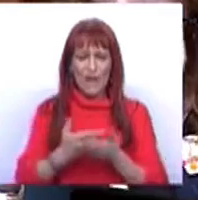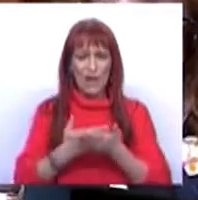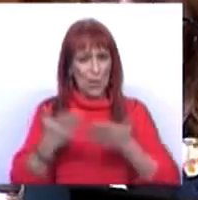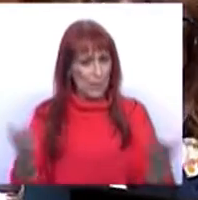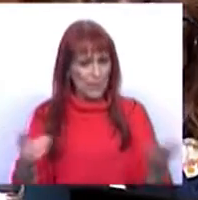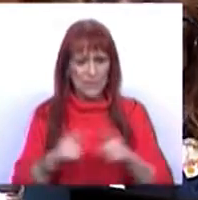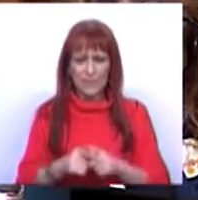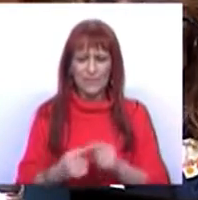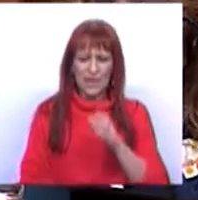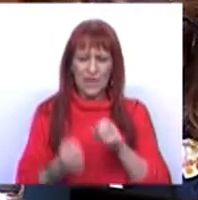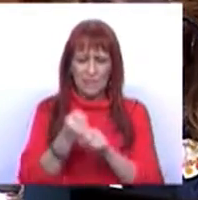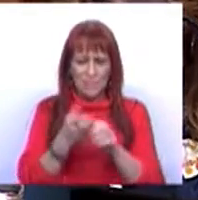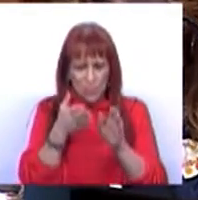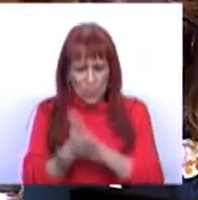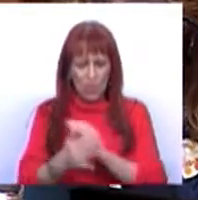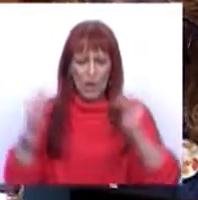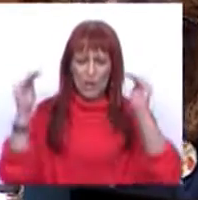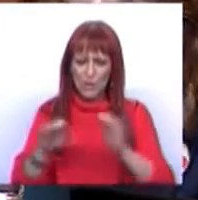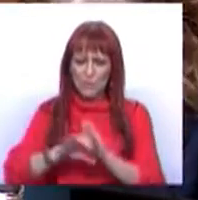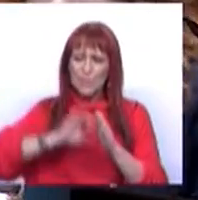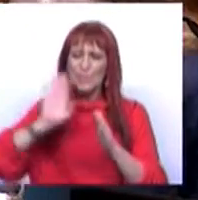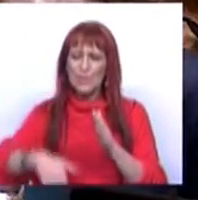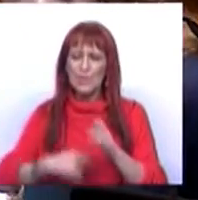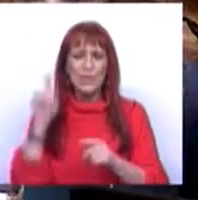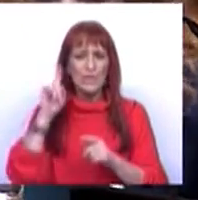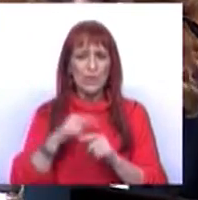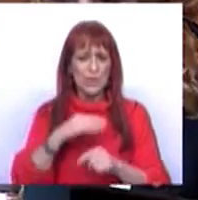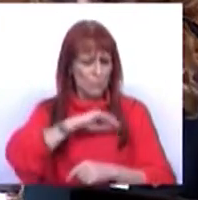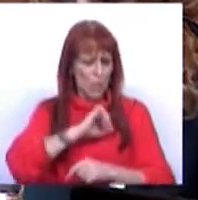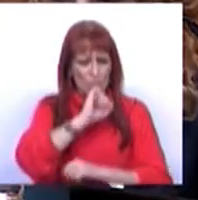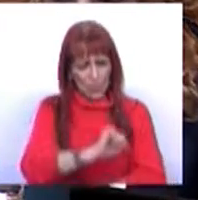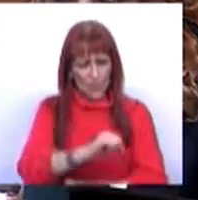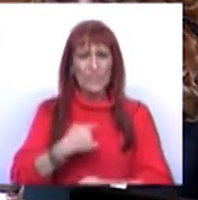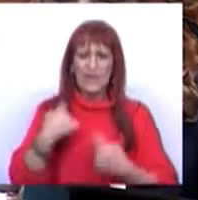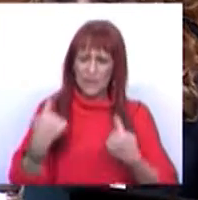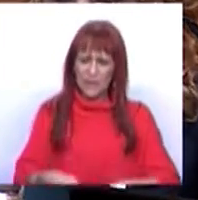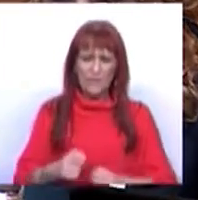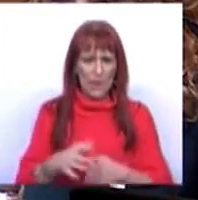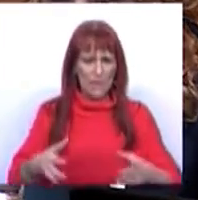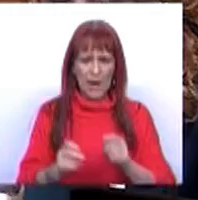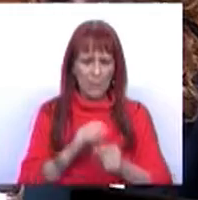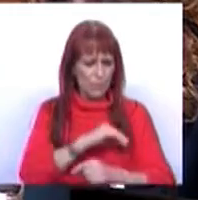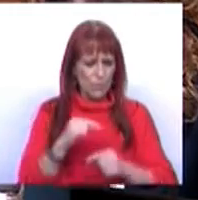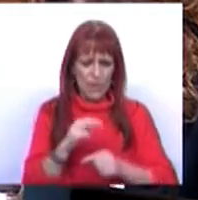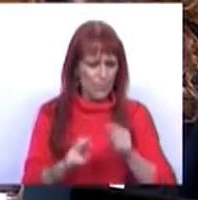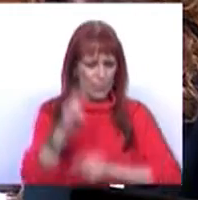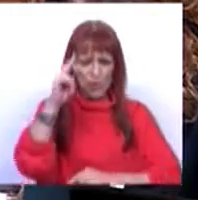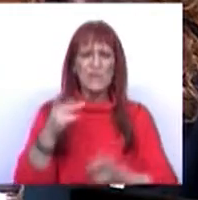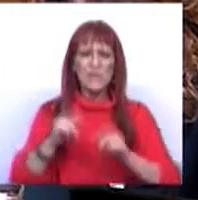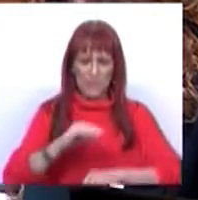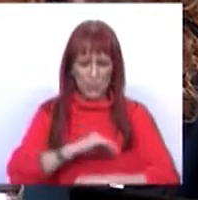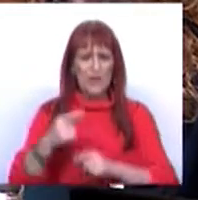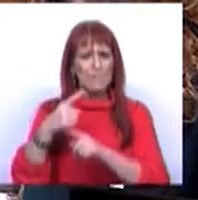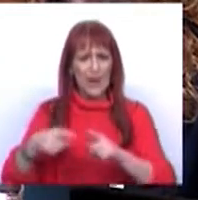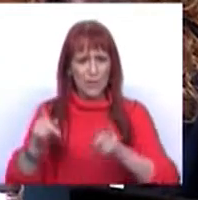economia, na criação de emprego, na redução da precariedade e na valorização salarial. Tivemos o maior aumento do salário mínimo nacional e também do